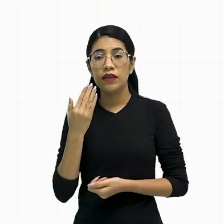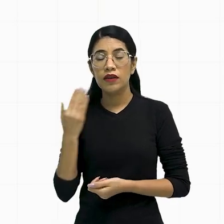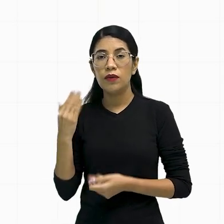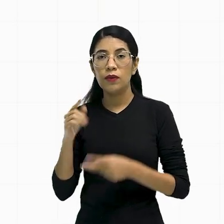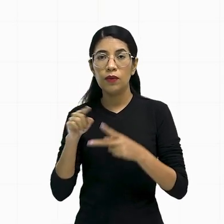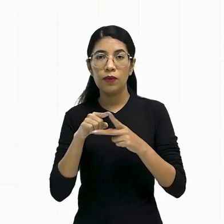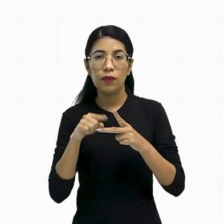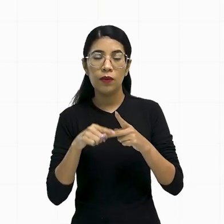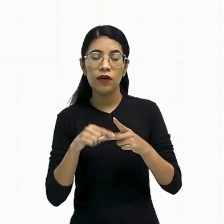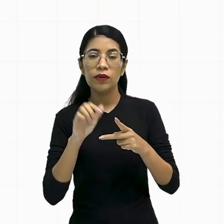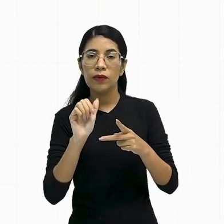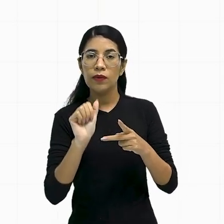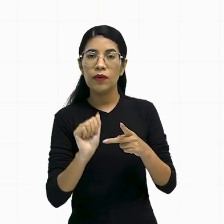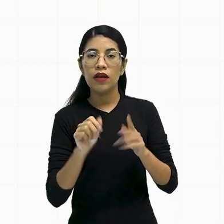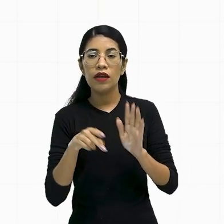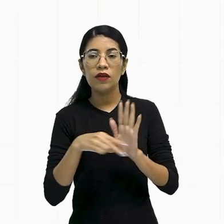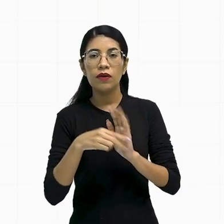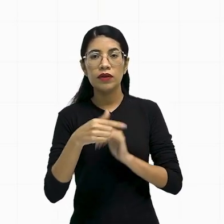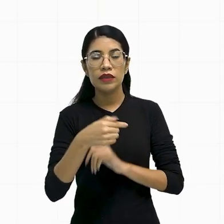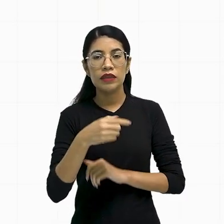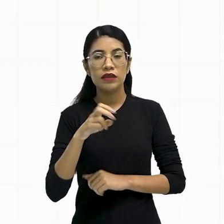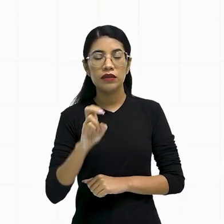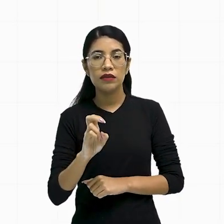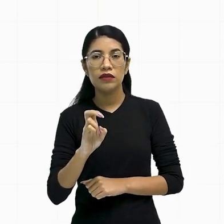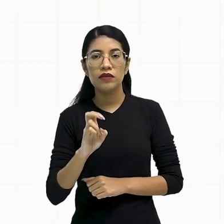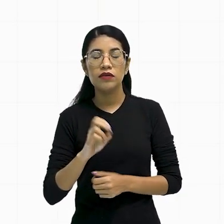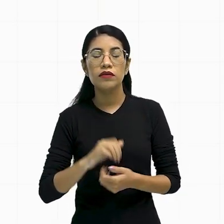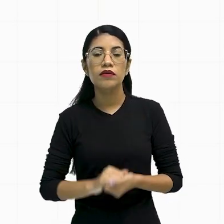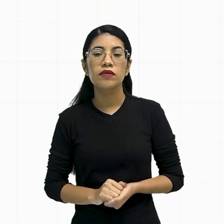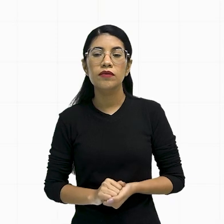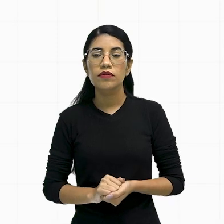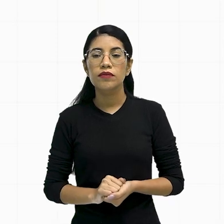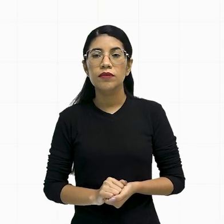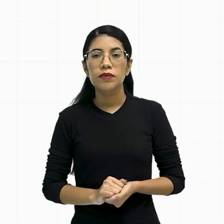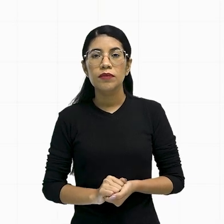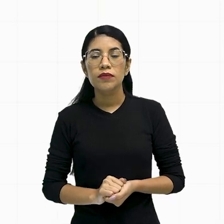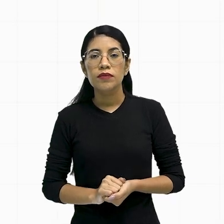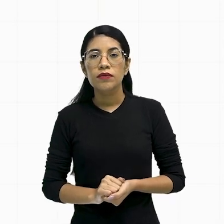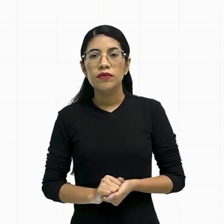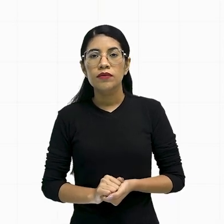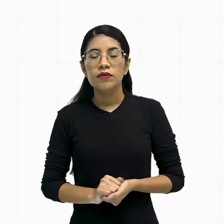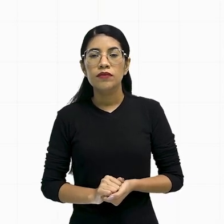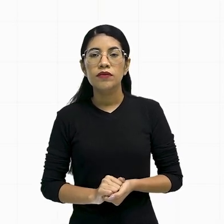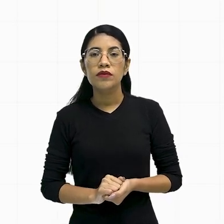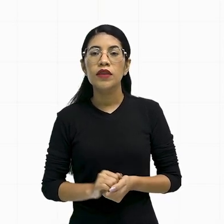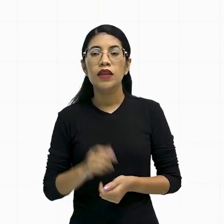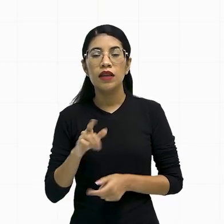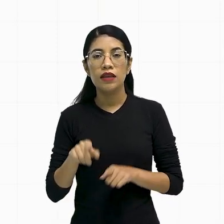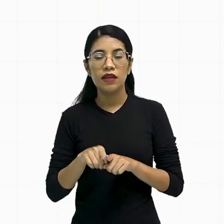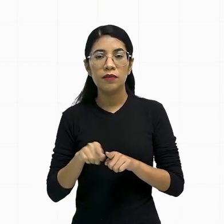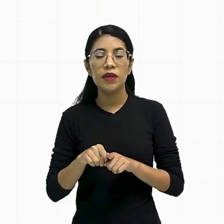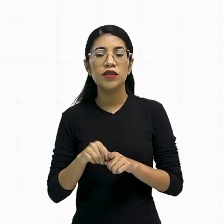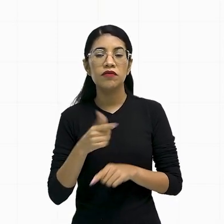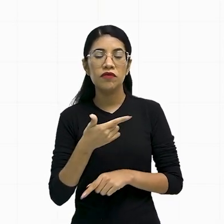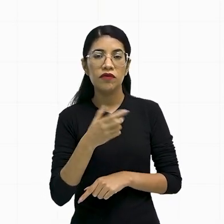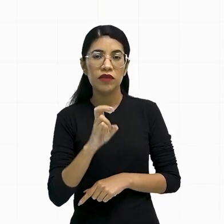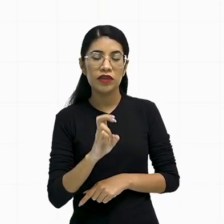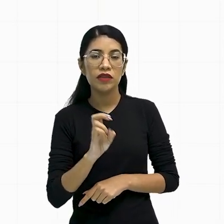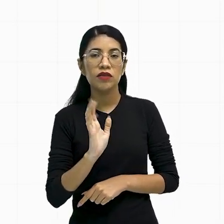25, isso. Então, o x aqui é igual a 25. Ora, se o x vale 25, né?